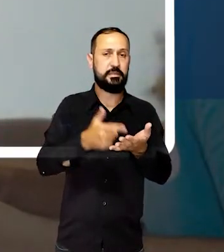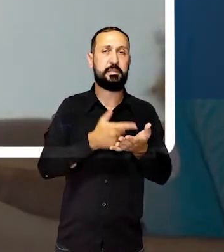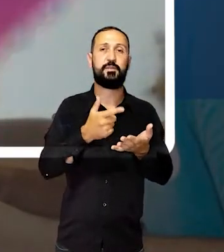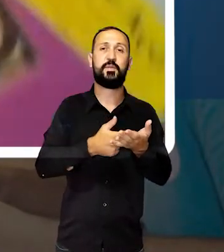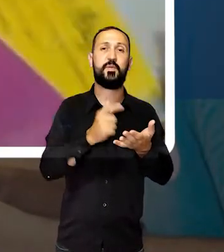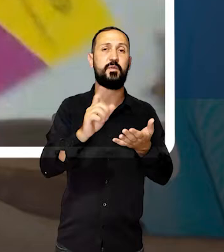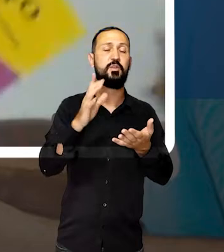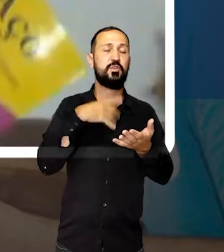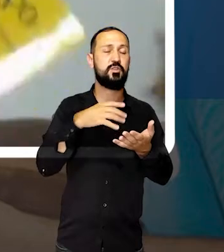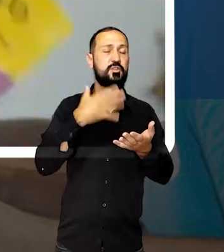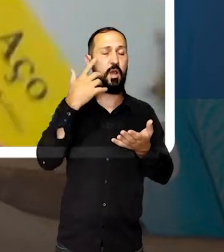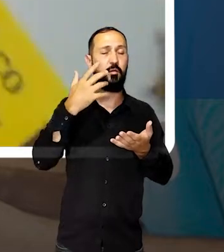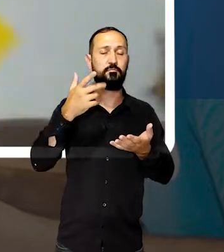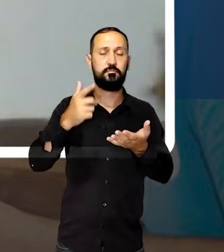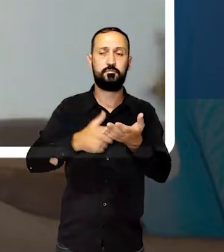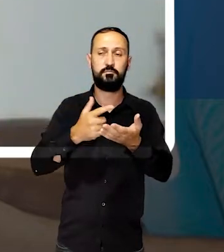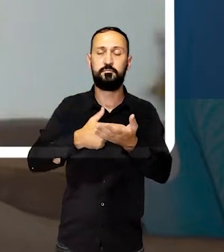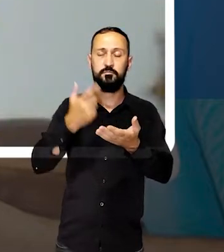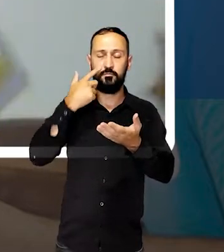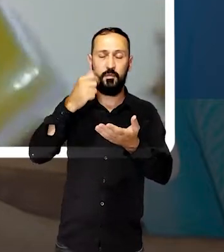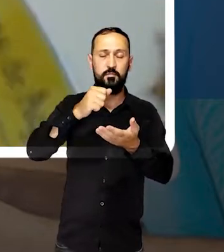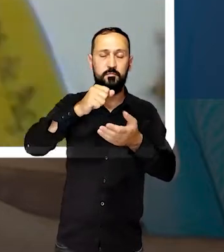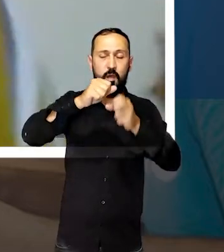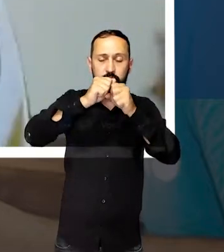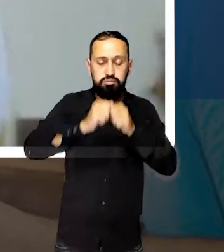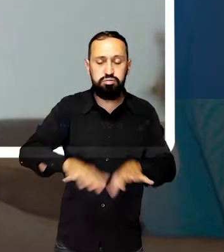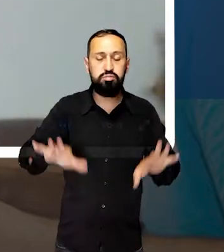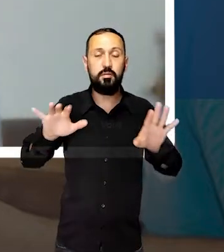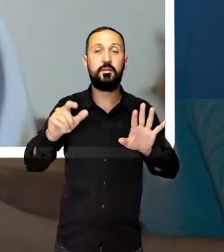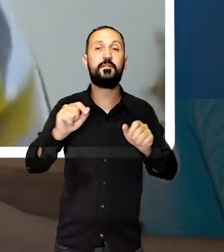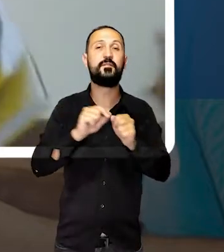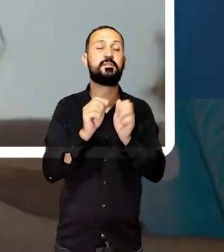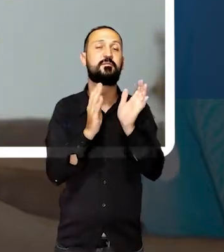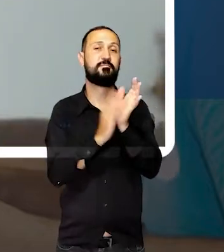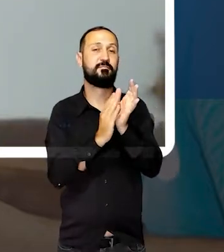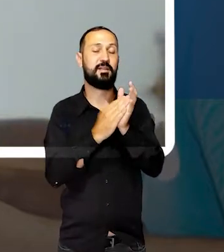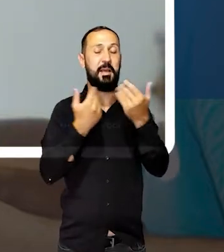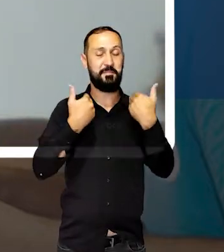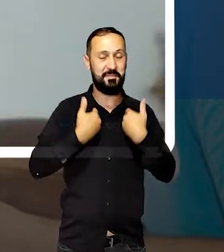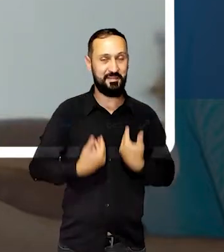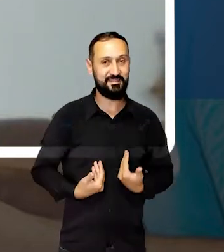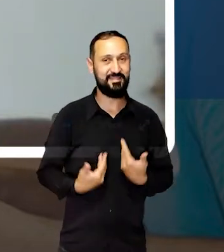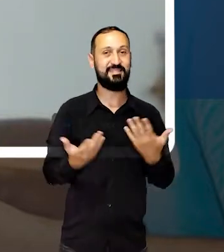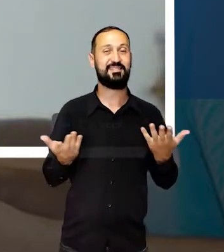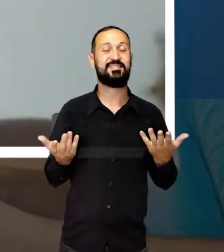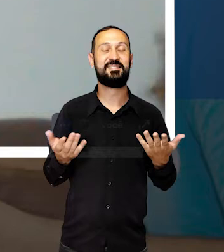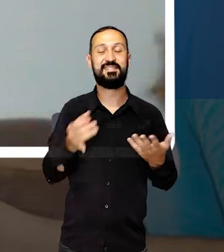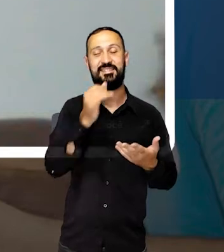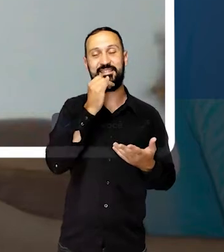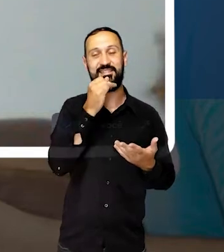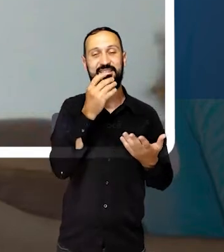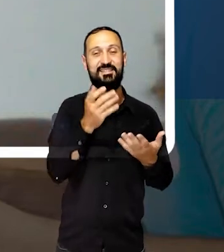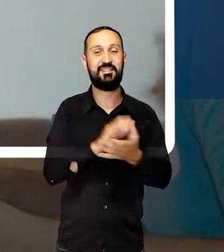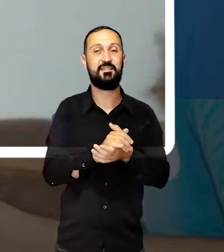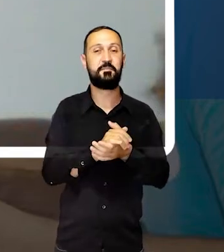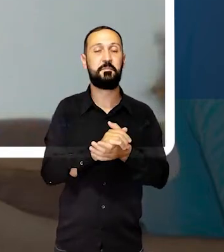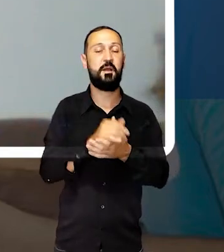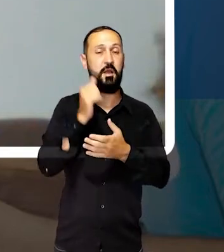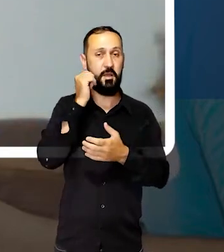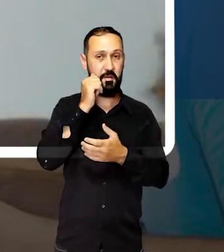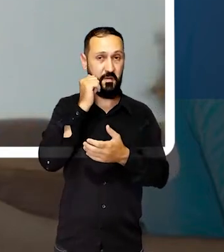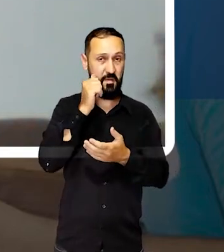livro que está circulando e fazendo uma homenagem a mim, no caso,